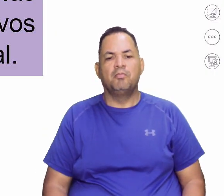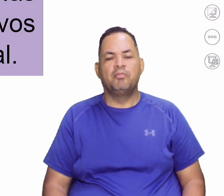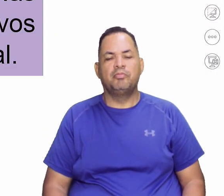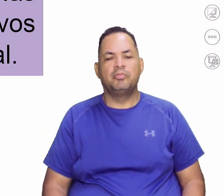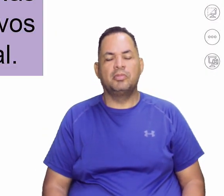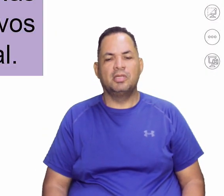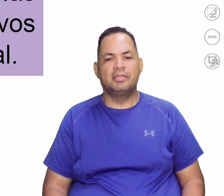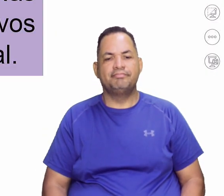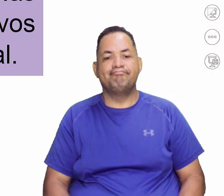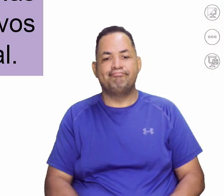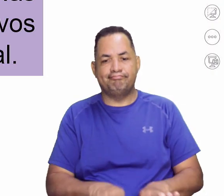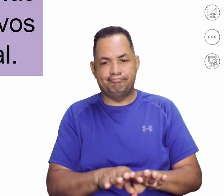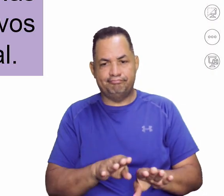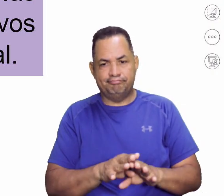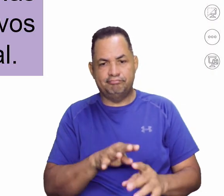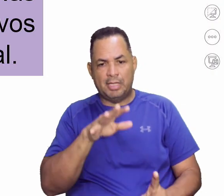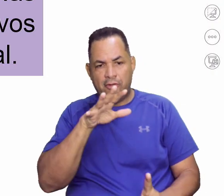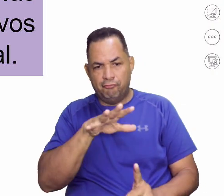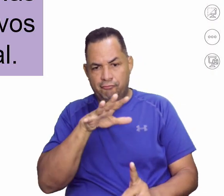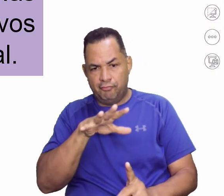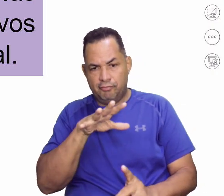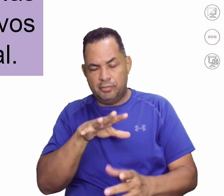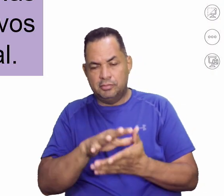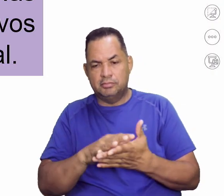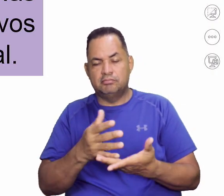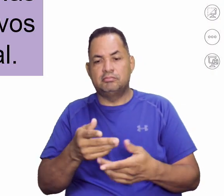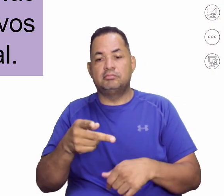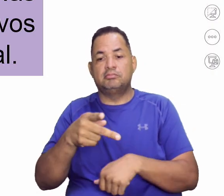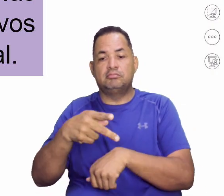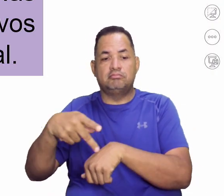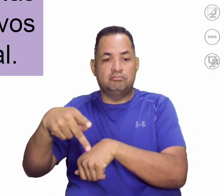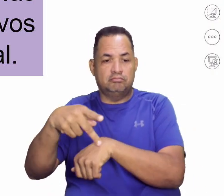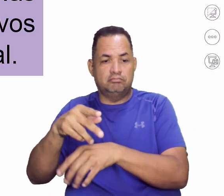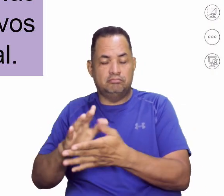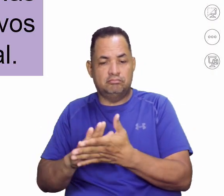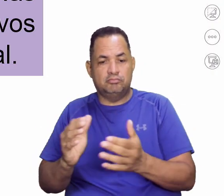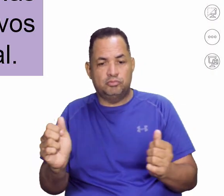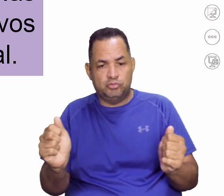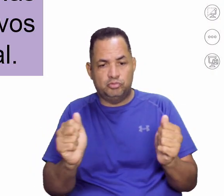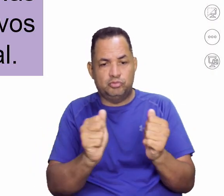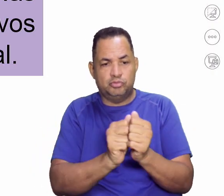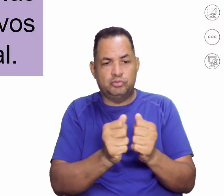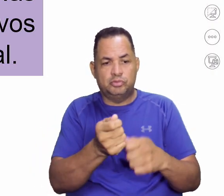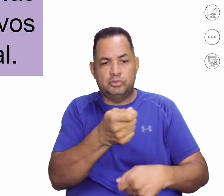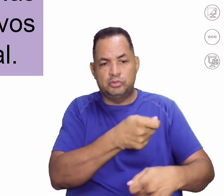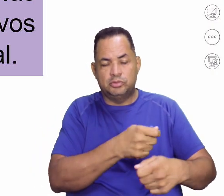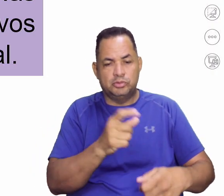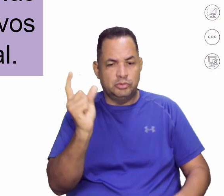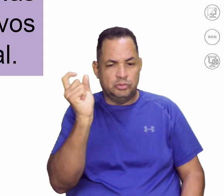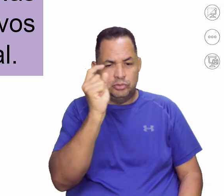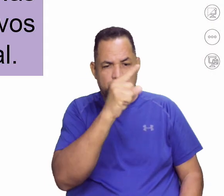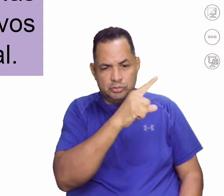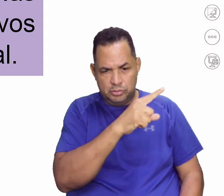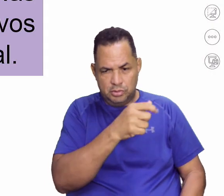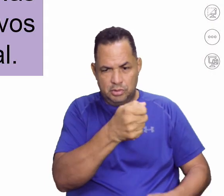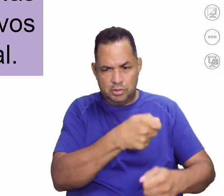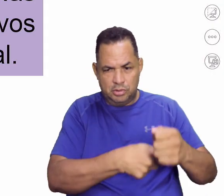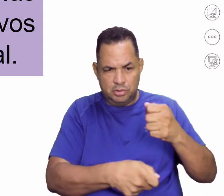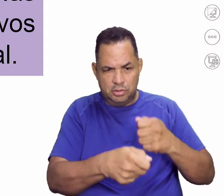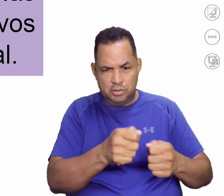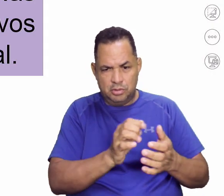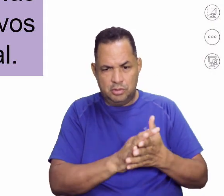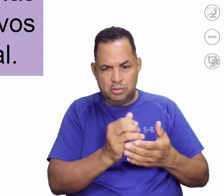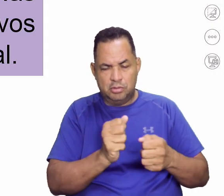A pressão internacional, somada às dificuldades econômicas das potências coloniais e